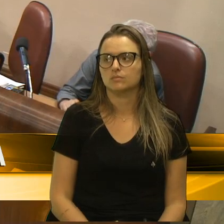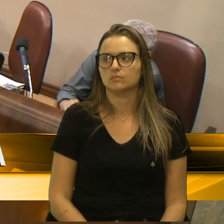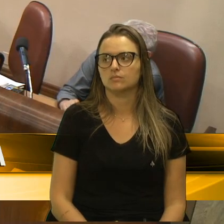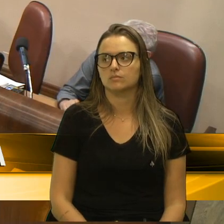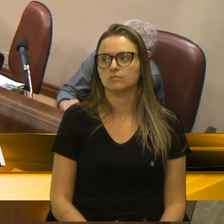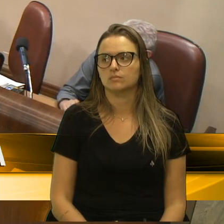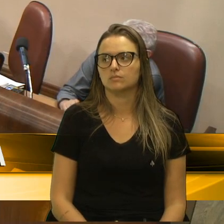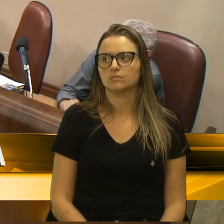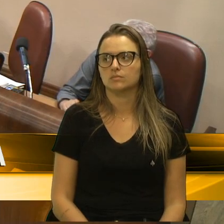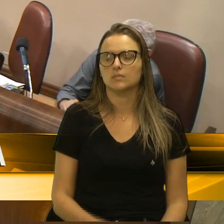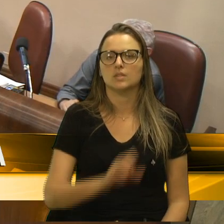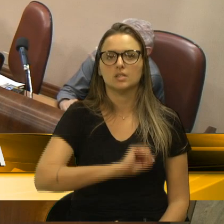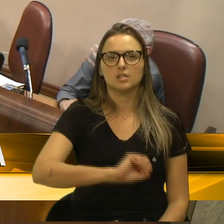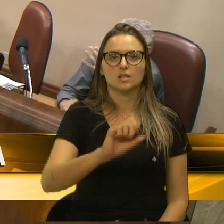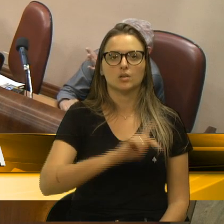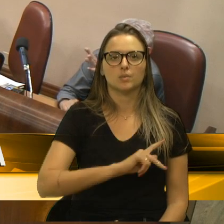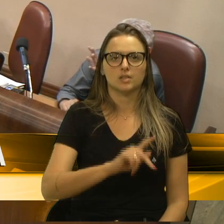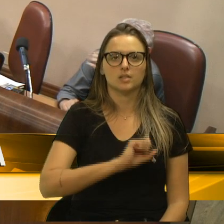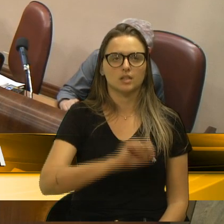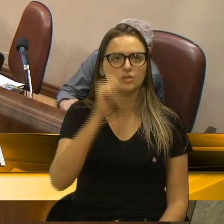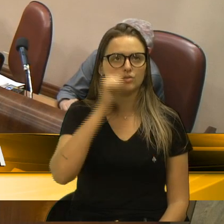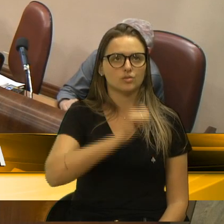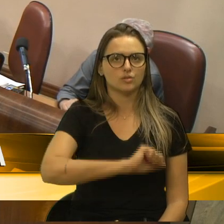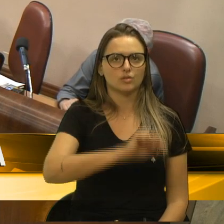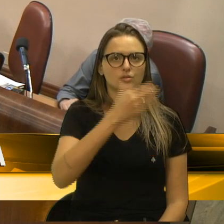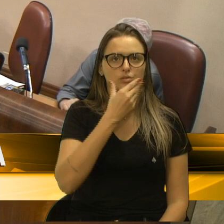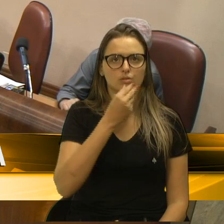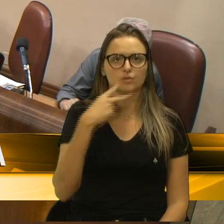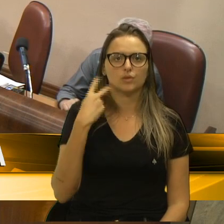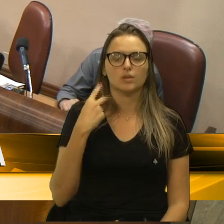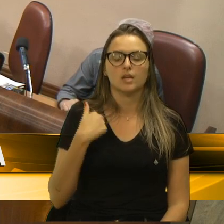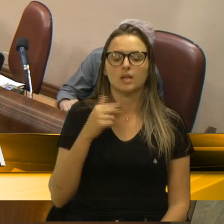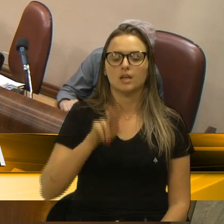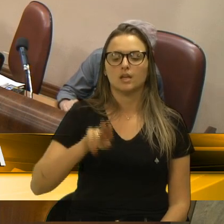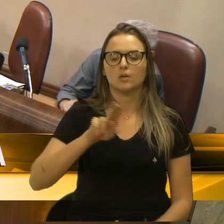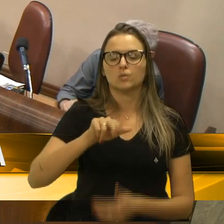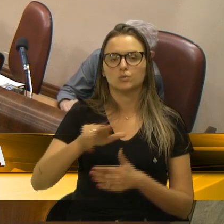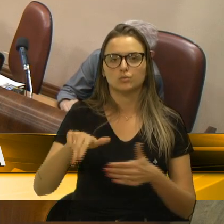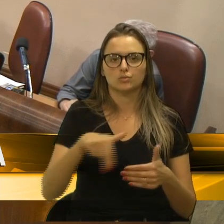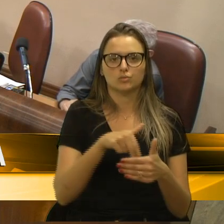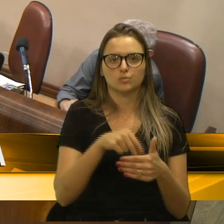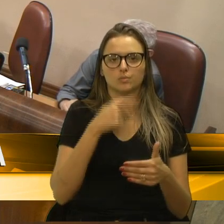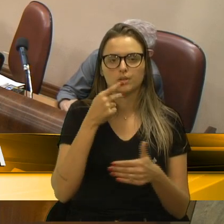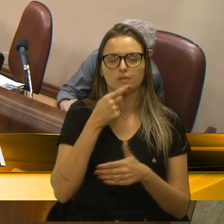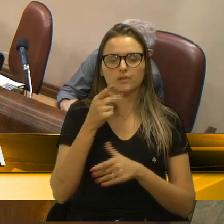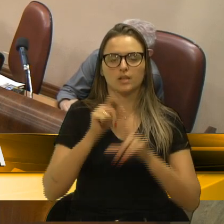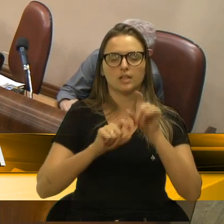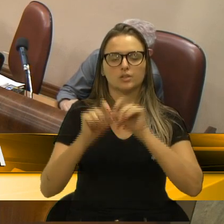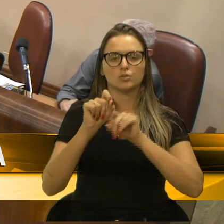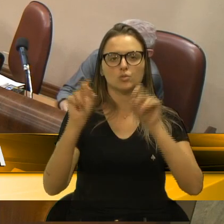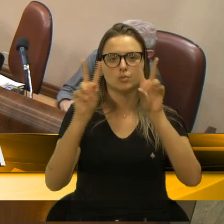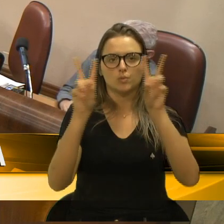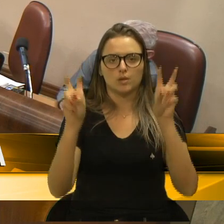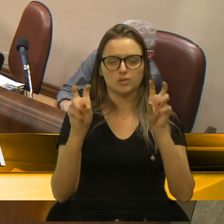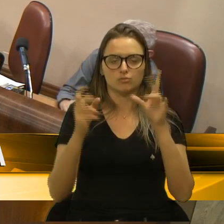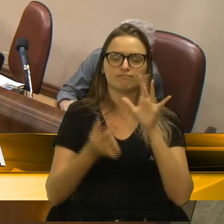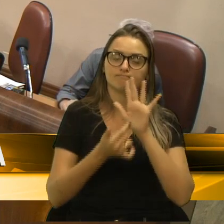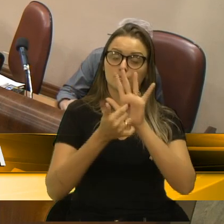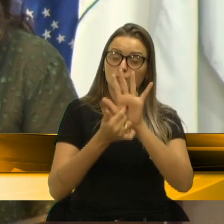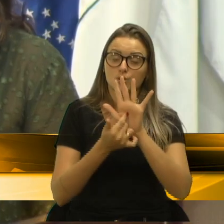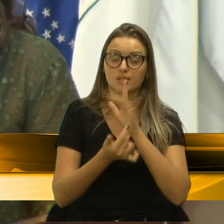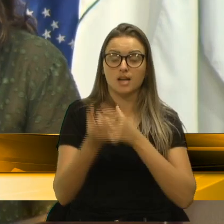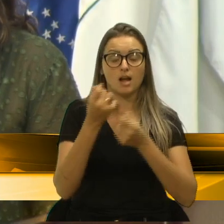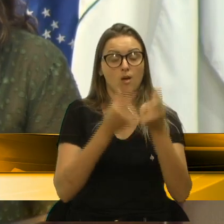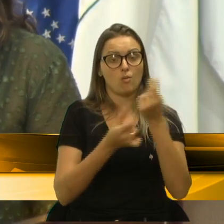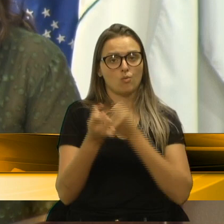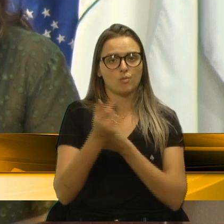Senhor presidente, senhoras e senhores vereadores, eu ocupo a tribuna para trazer, na verdade, algumas situações que a